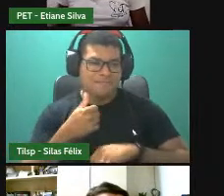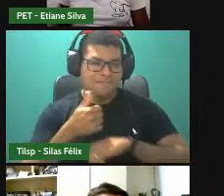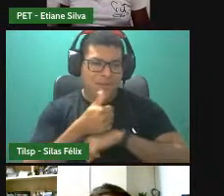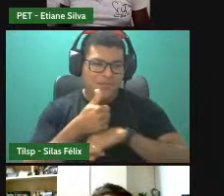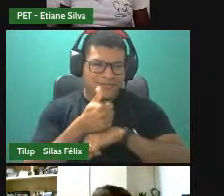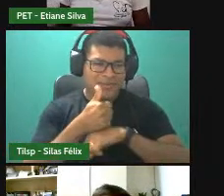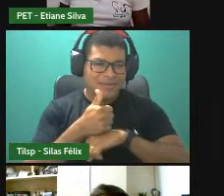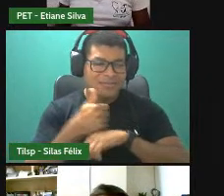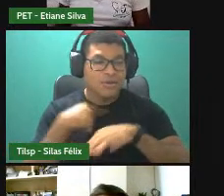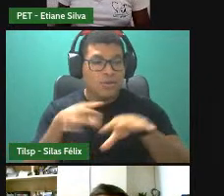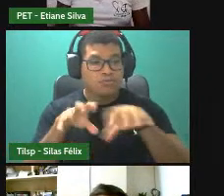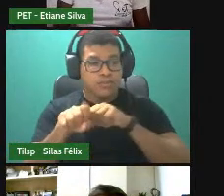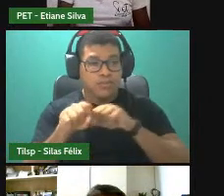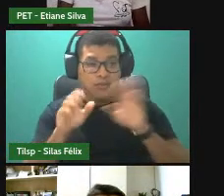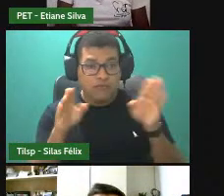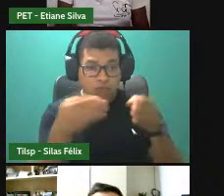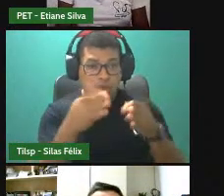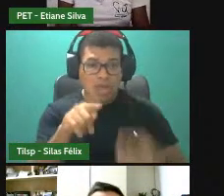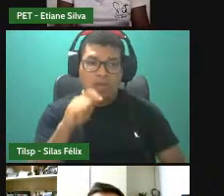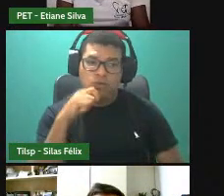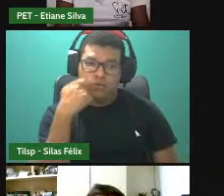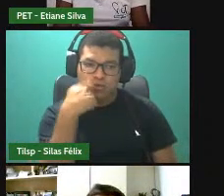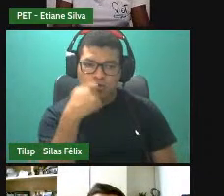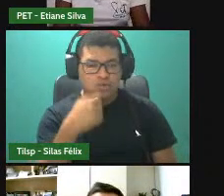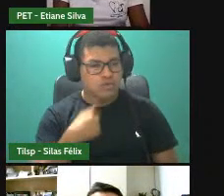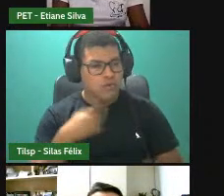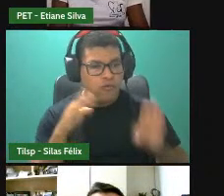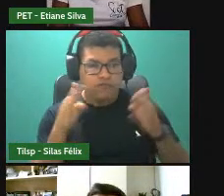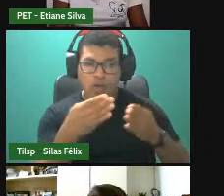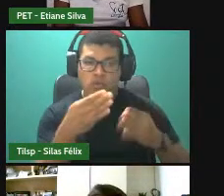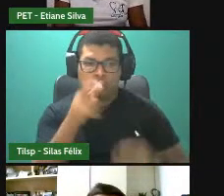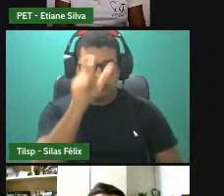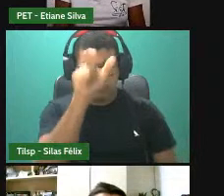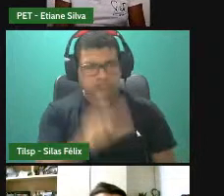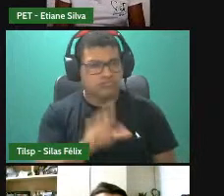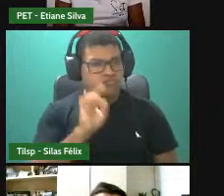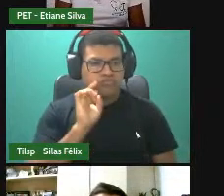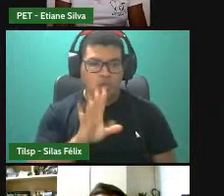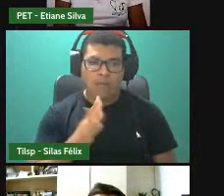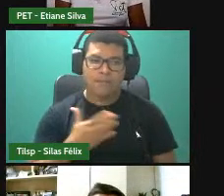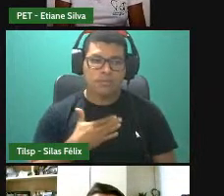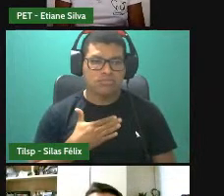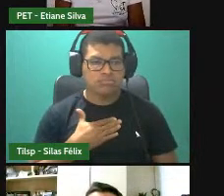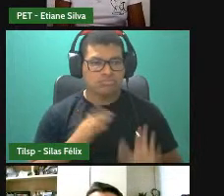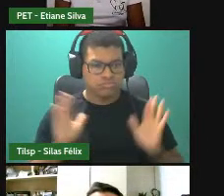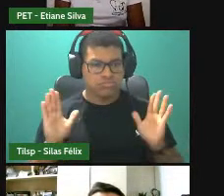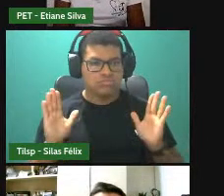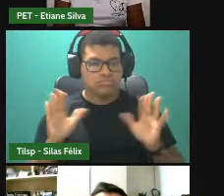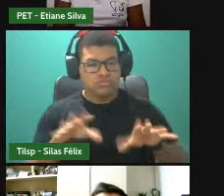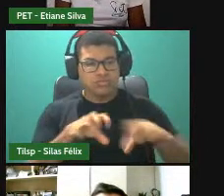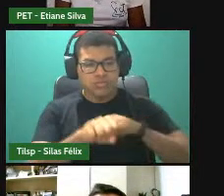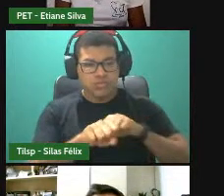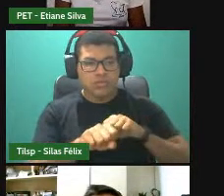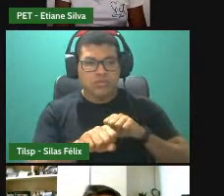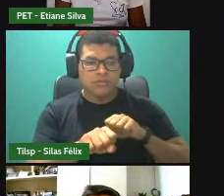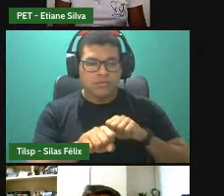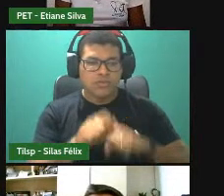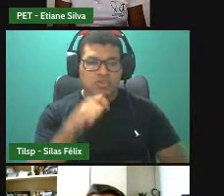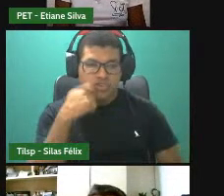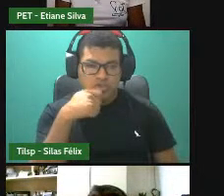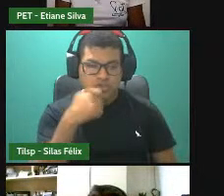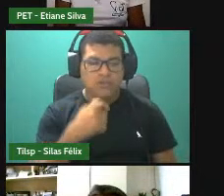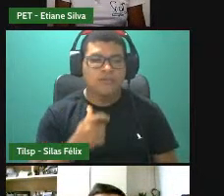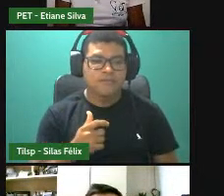é exclusivamente odontologia, me voltei para atuação apenas em odontologia legal, mas minha formação é exclusivamente em